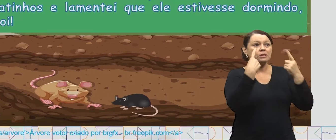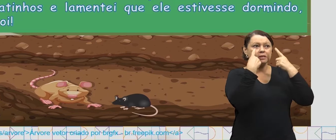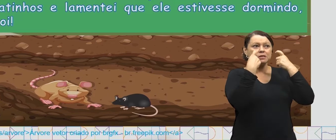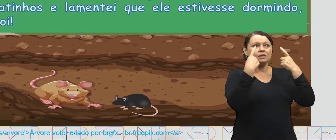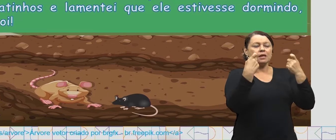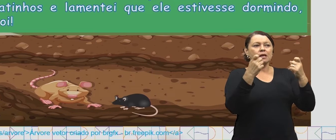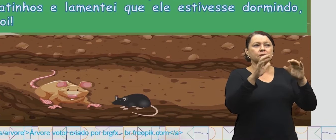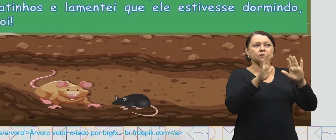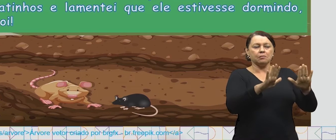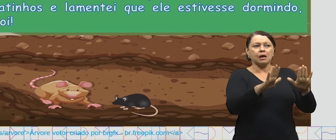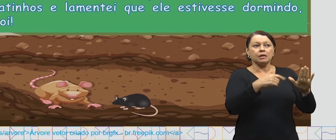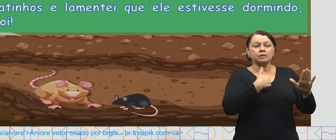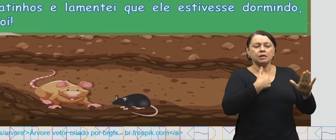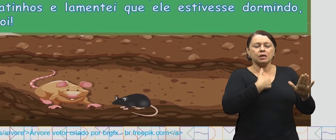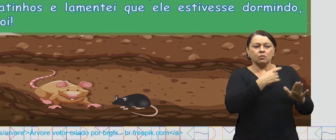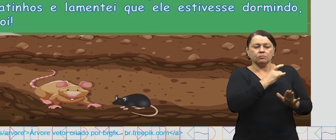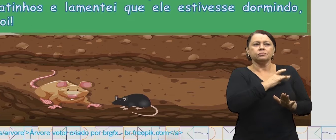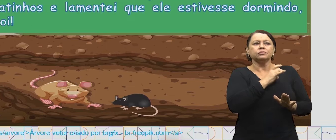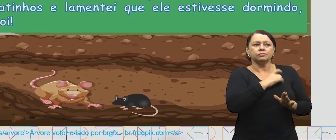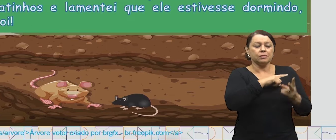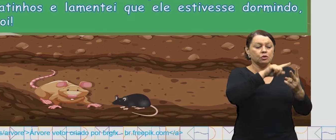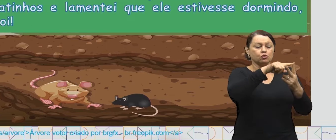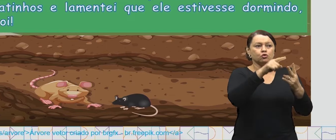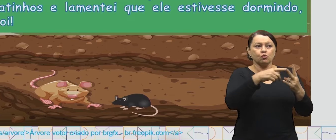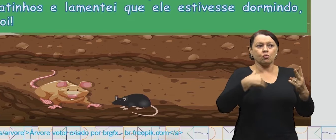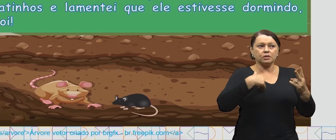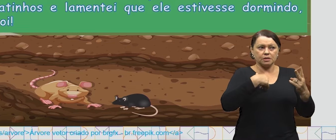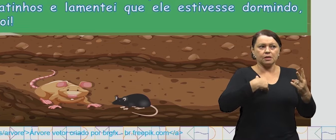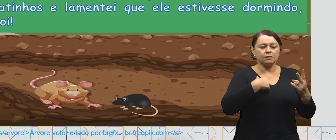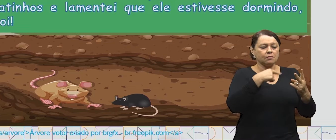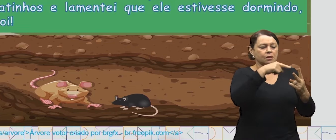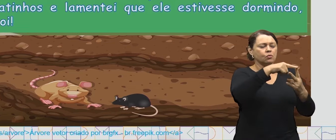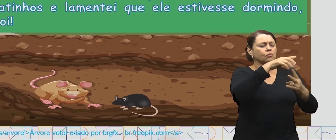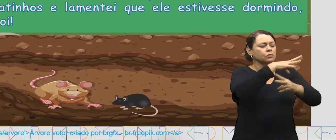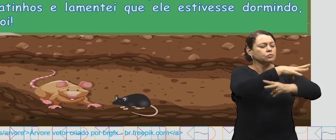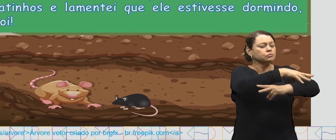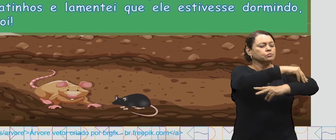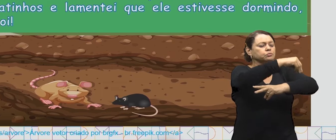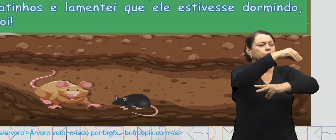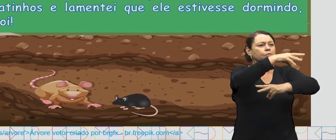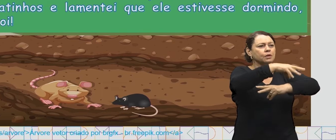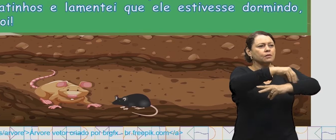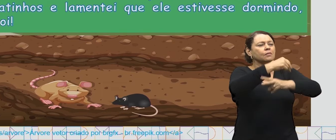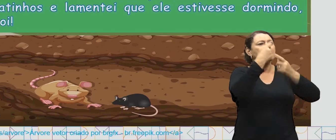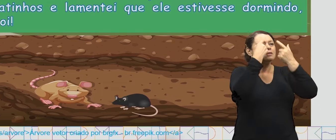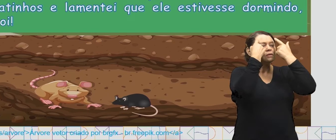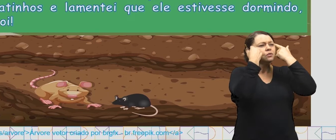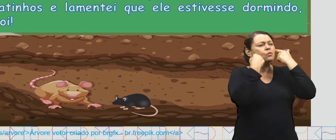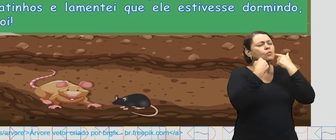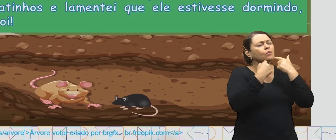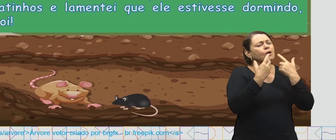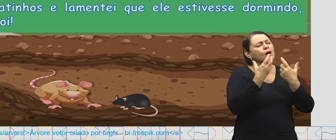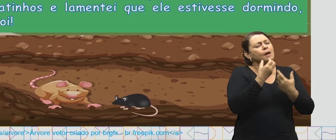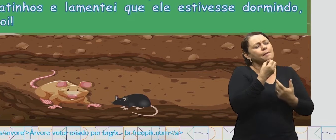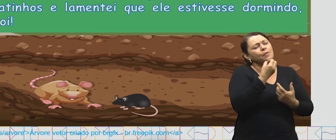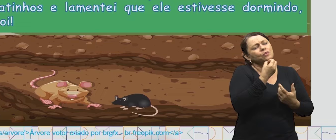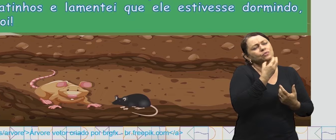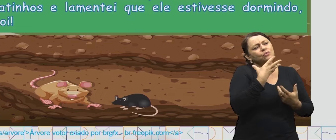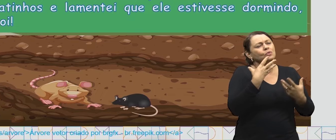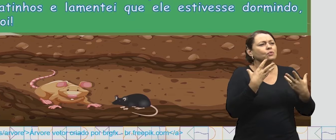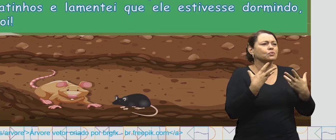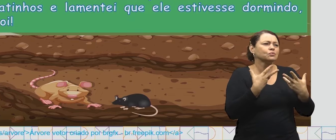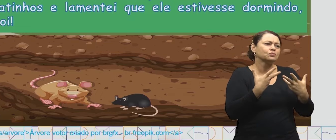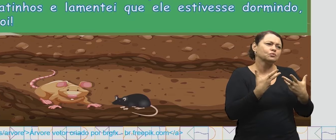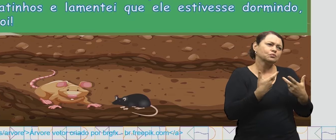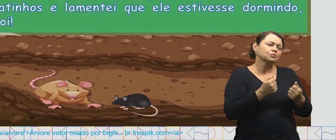nada me impressionou tanto como 2 animais que vi, um de pelo macio e ar bondoso. Até achei que devia